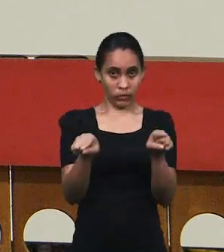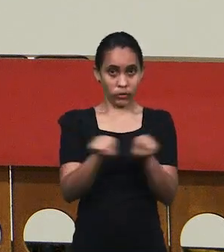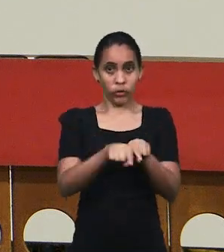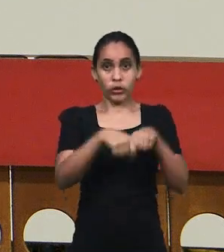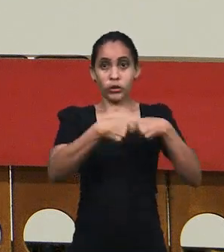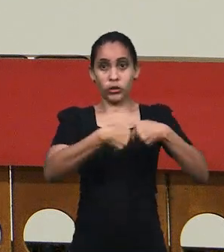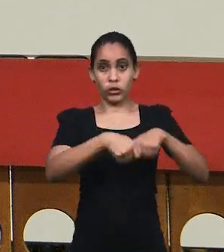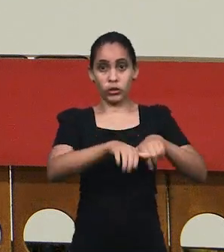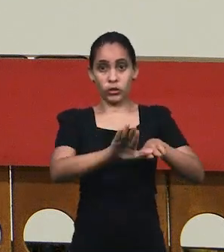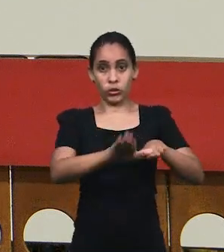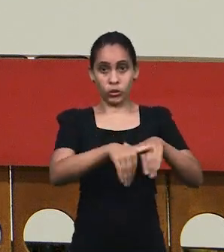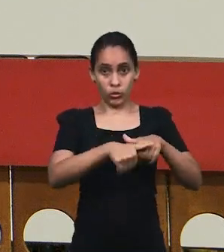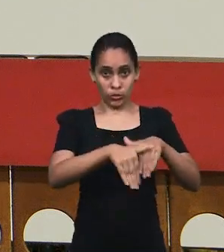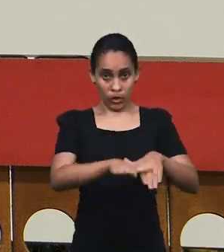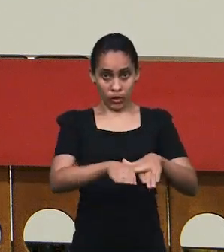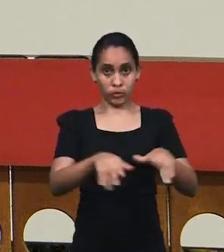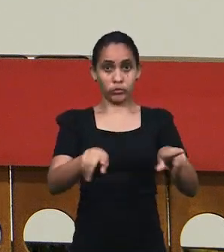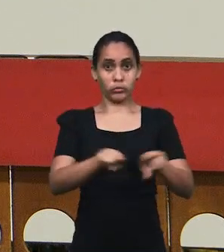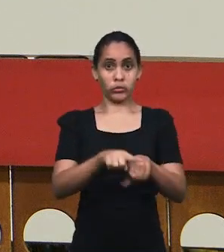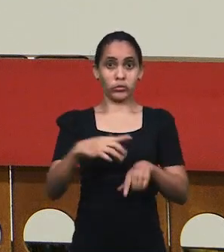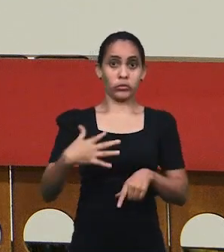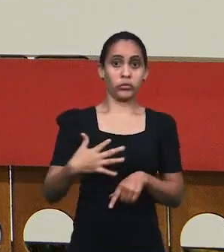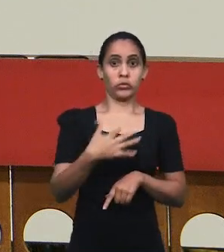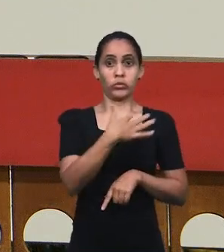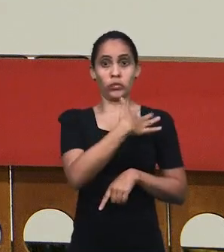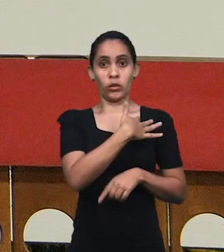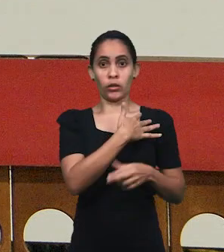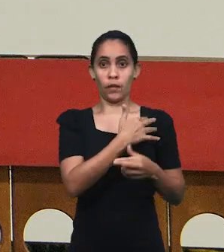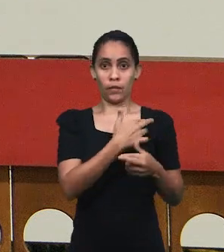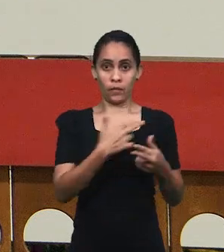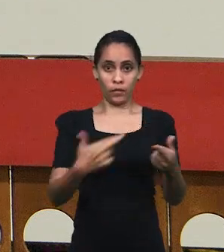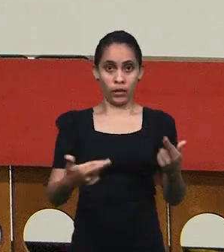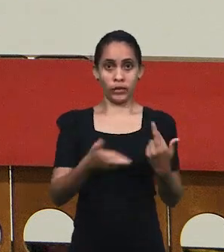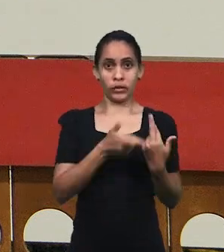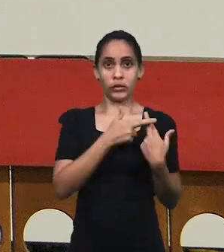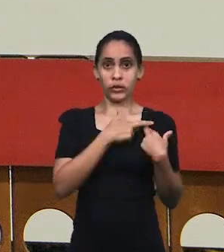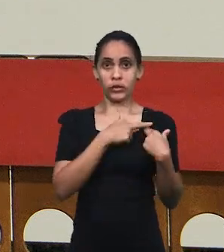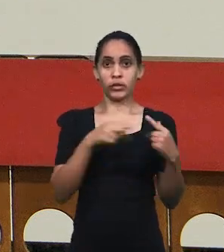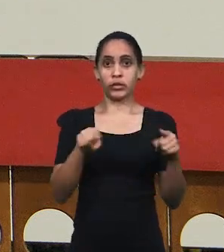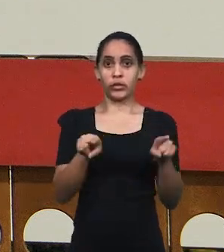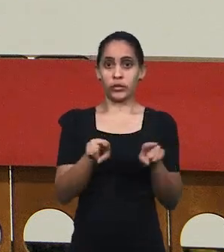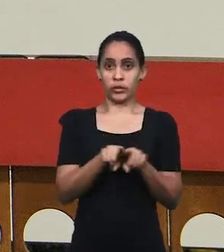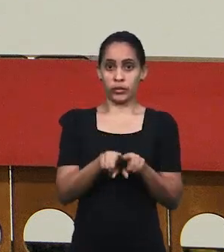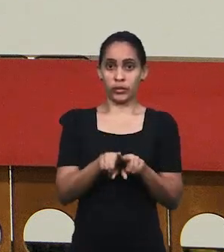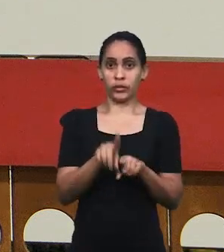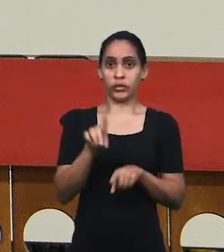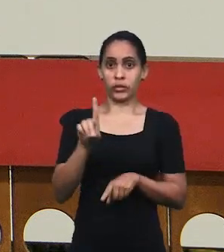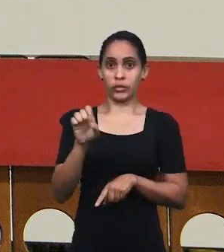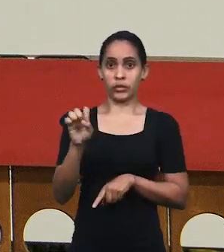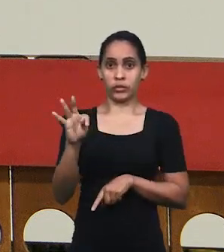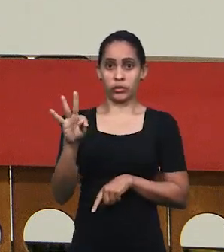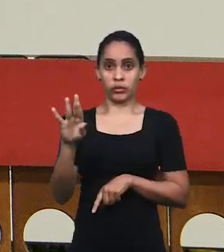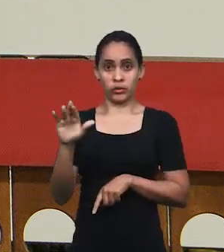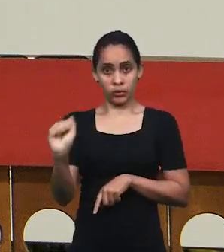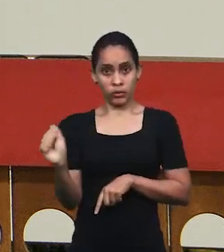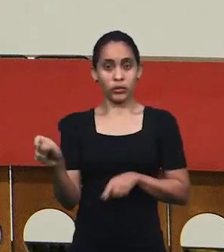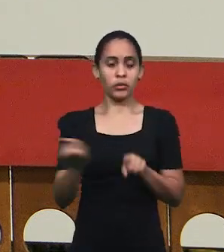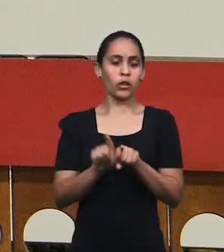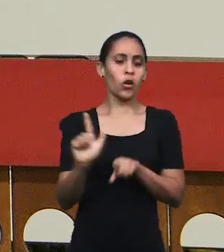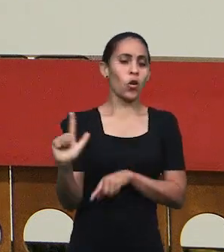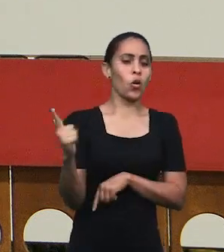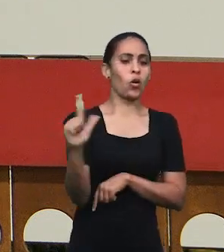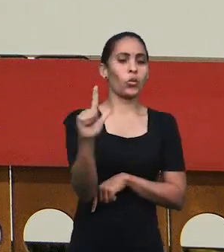Polícia Militar do Estado do Espírito Santo, Coronel Douglas Caos.